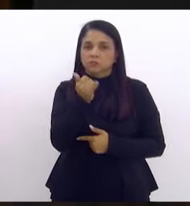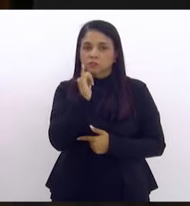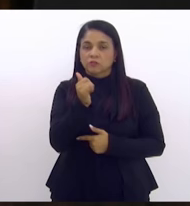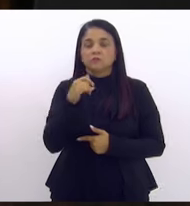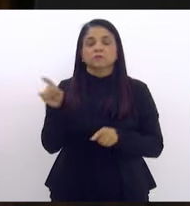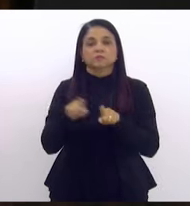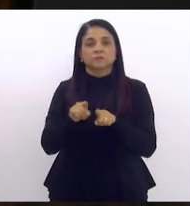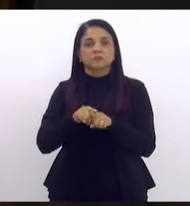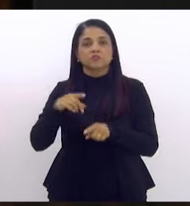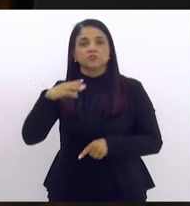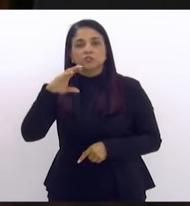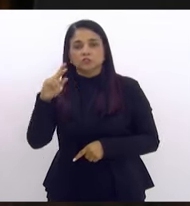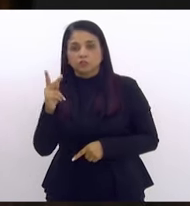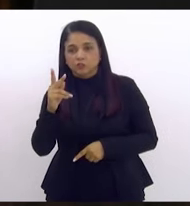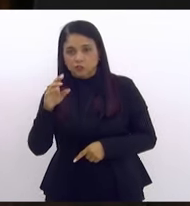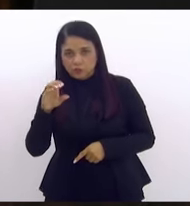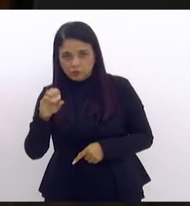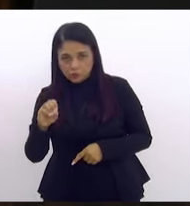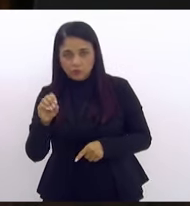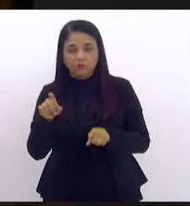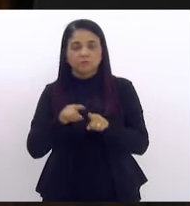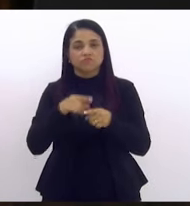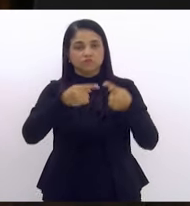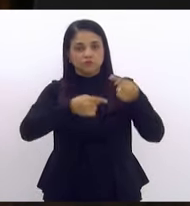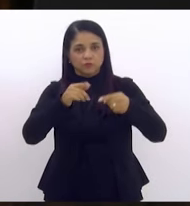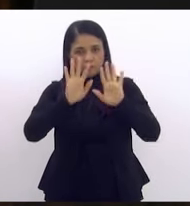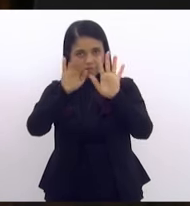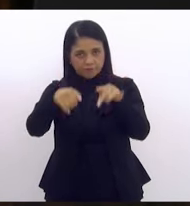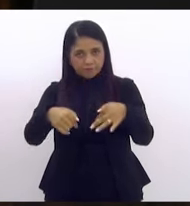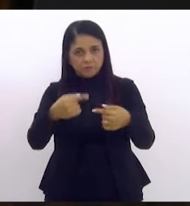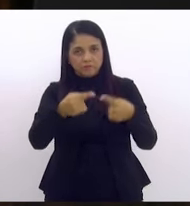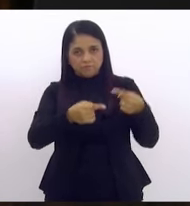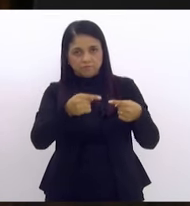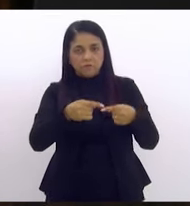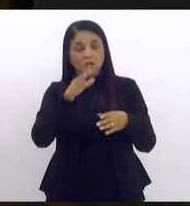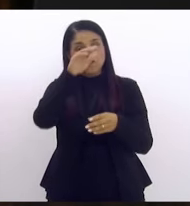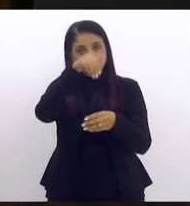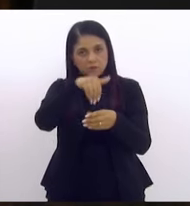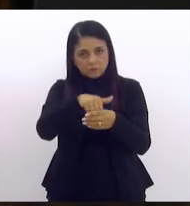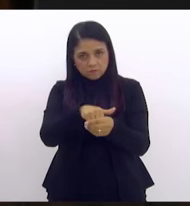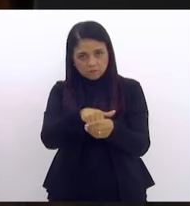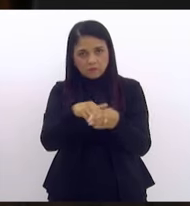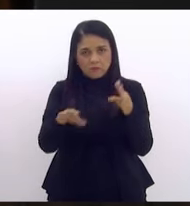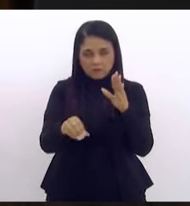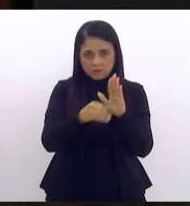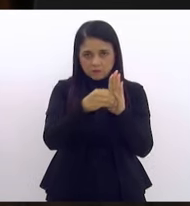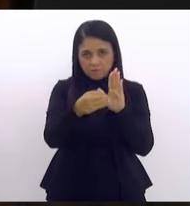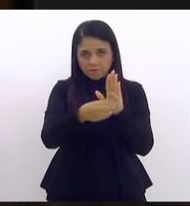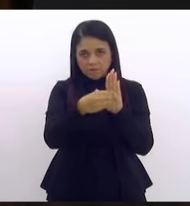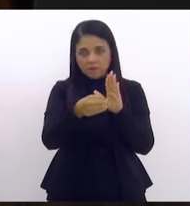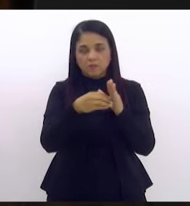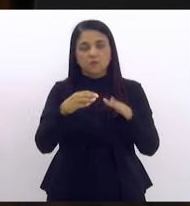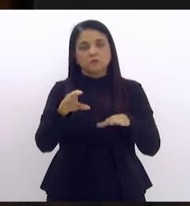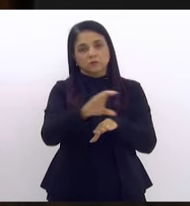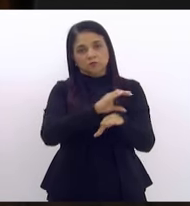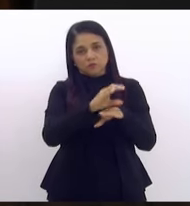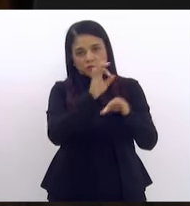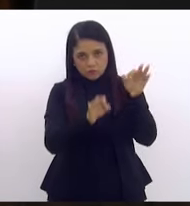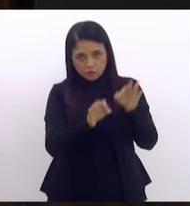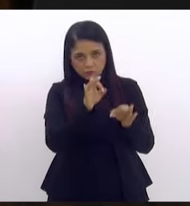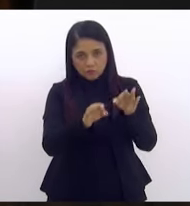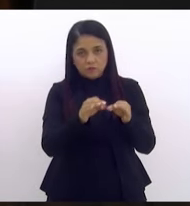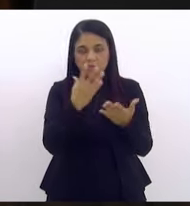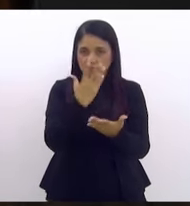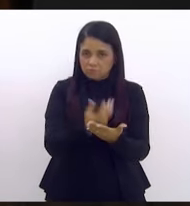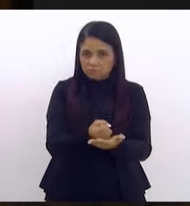Em discussão. Não havendo quem queira discutir, encerrada a discussão. Em votação, as emendas da Comissão de Constituição e Justiça.